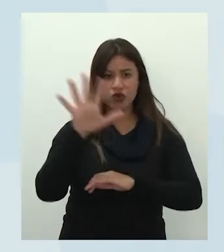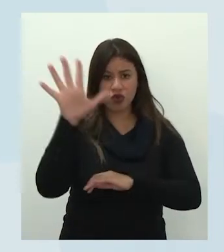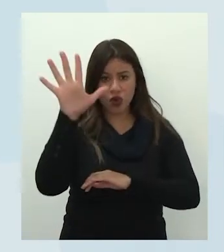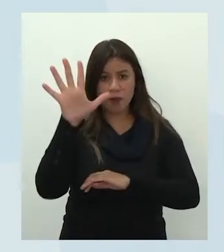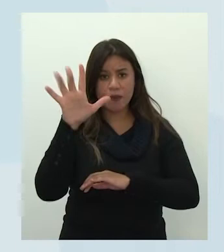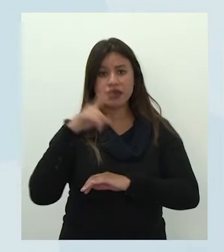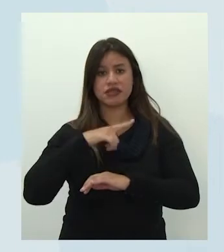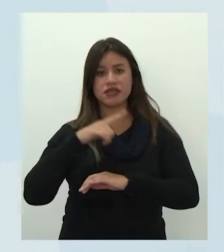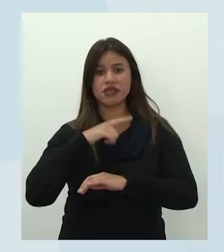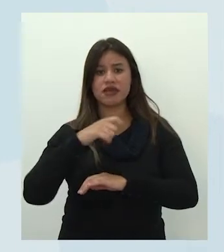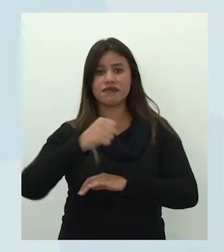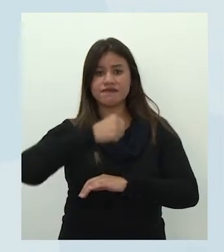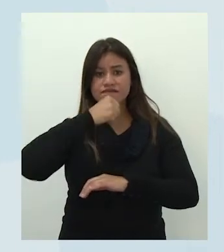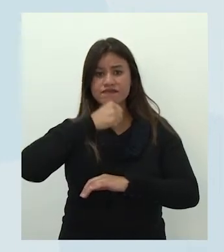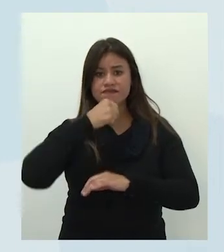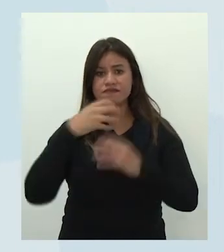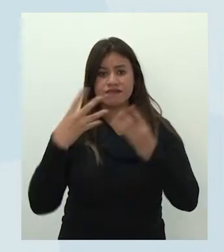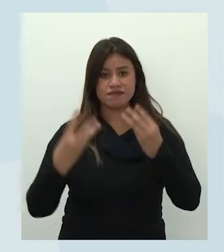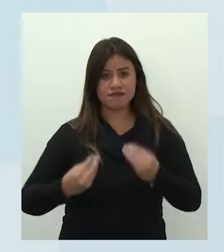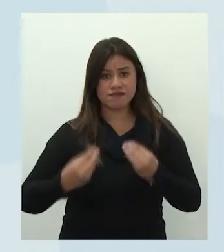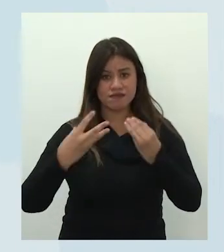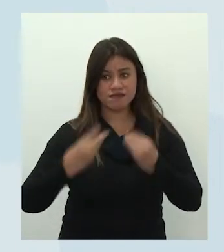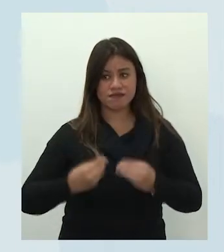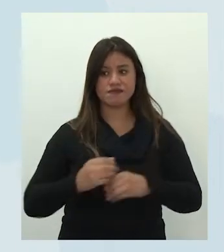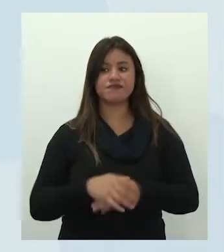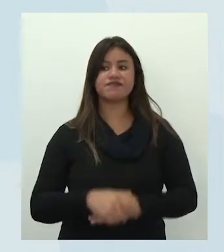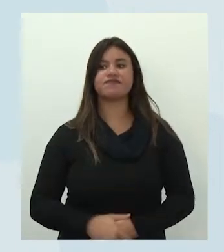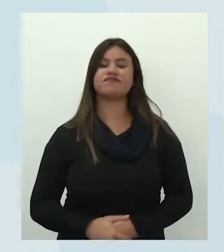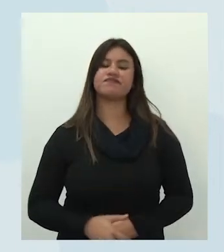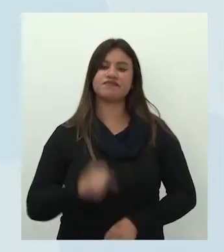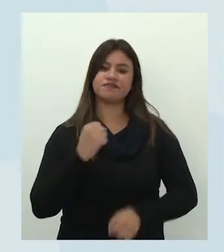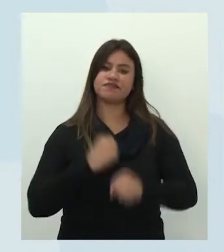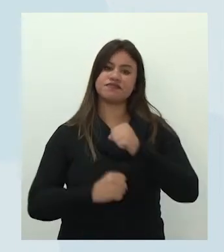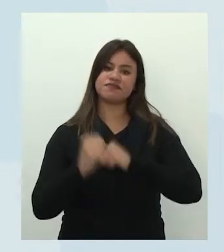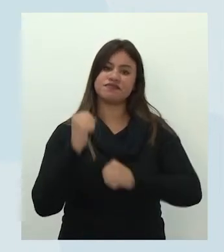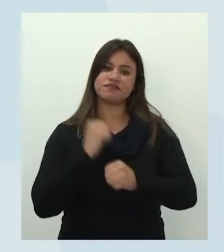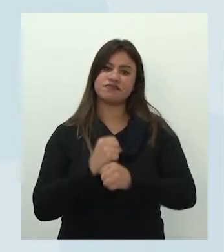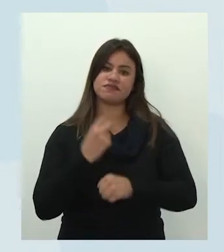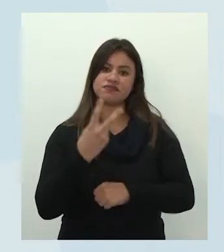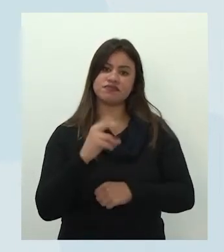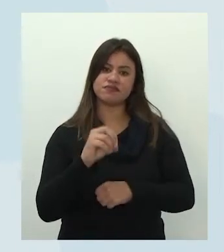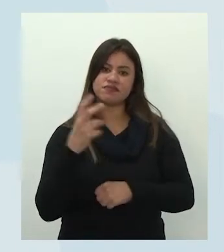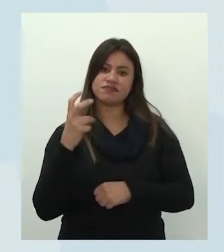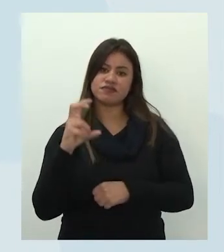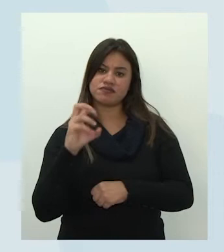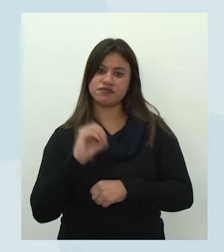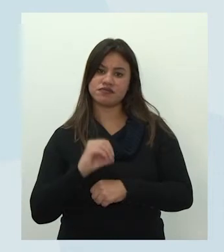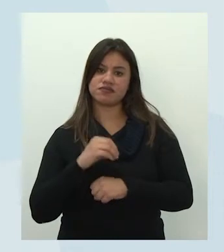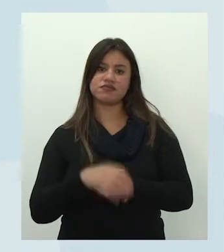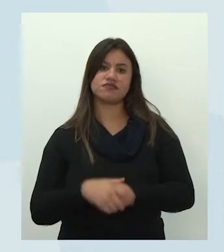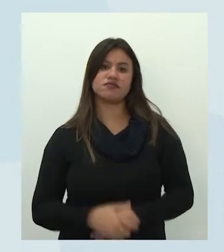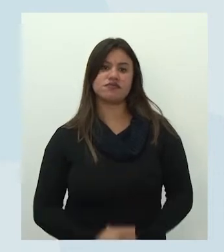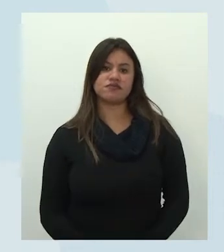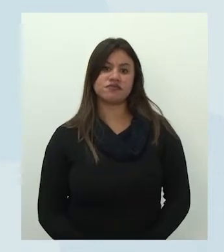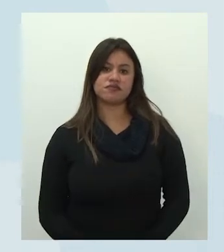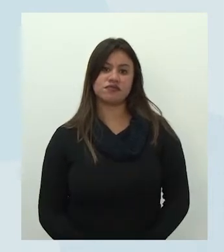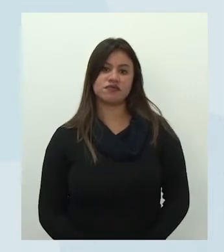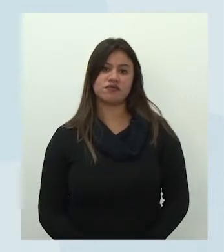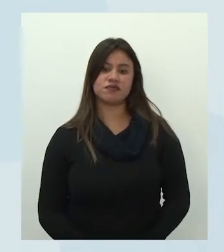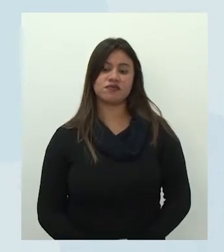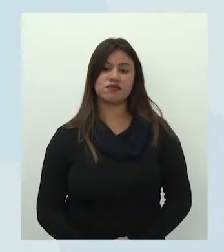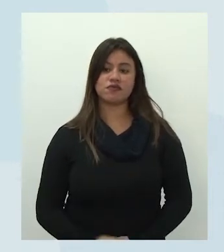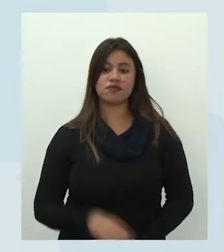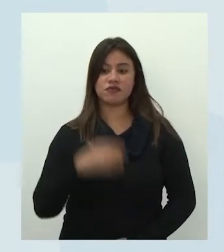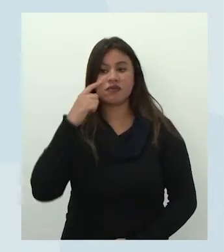muitos idosos, né? Em 2050, vejam que o número de regiões